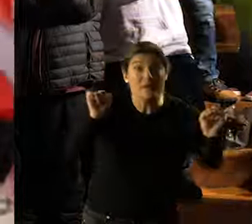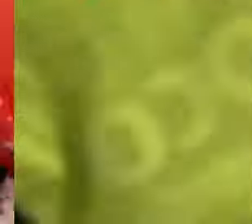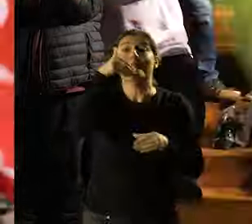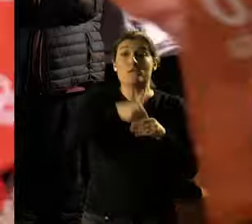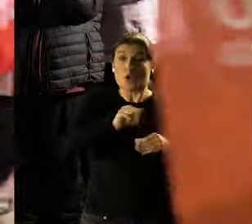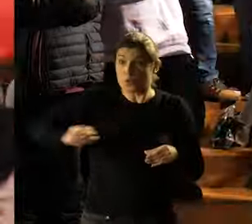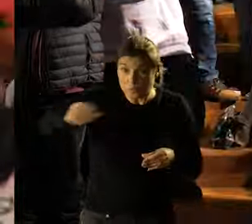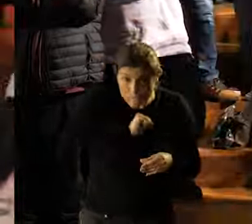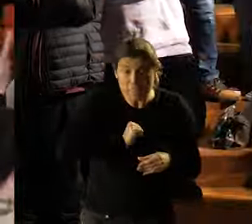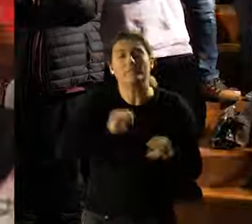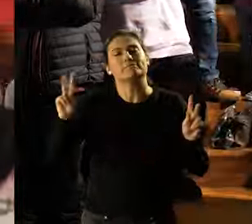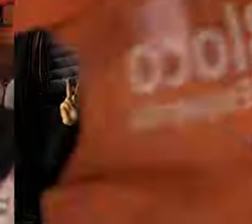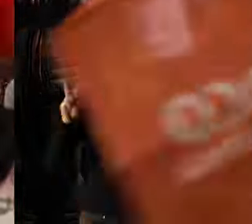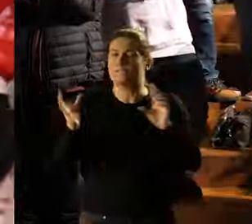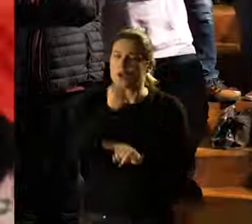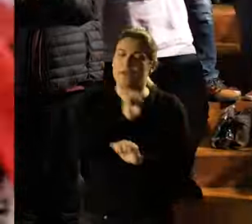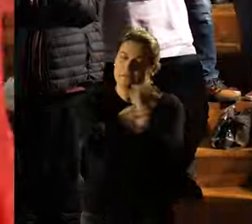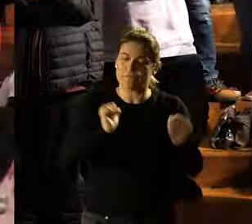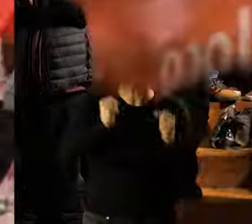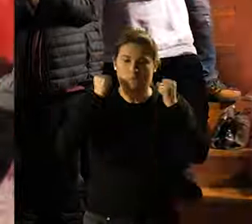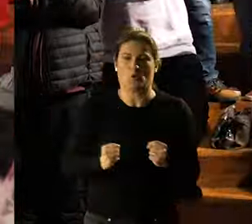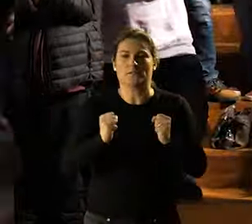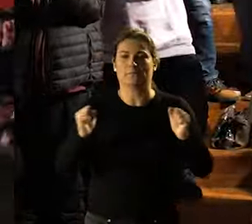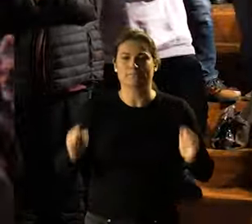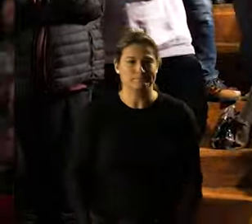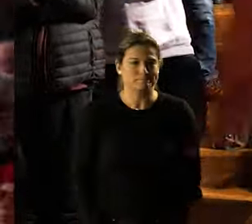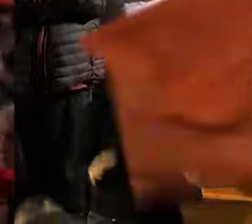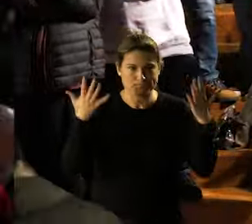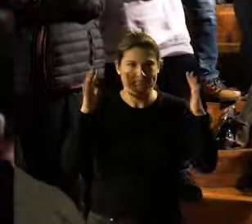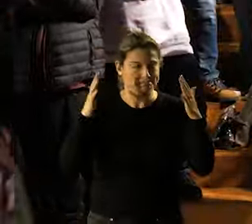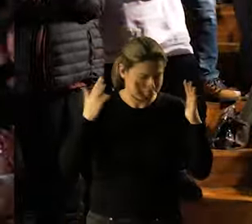voto a nossa vitória força